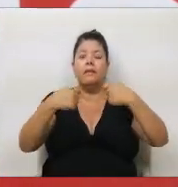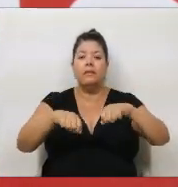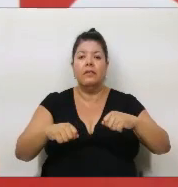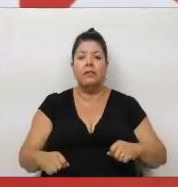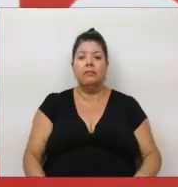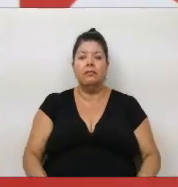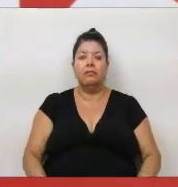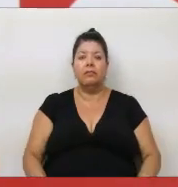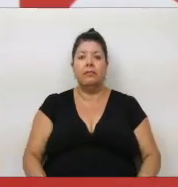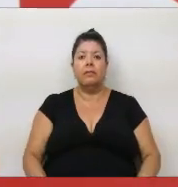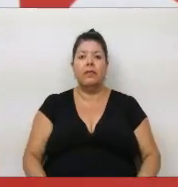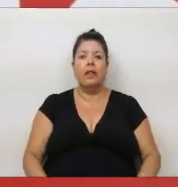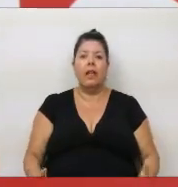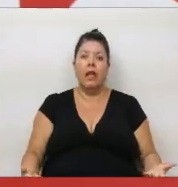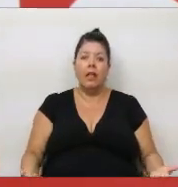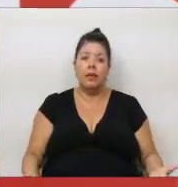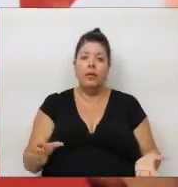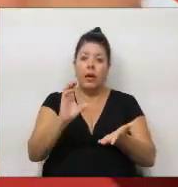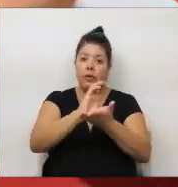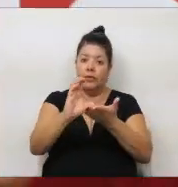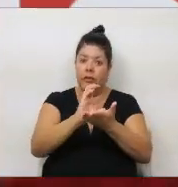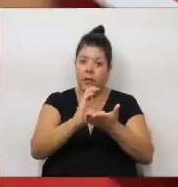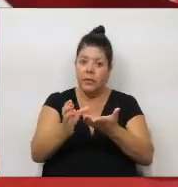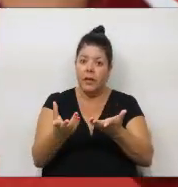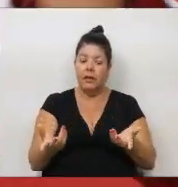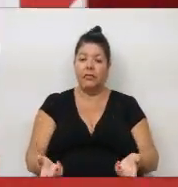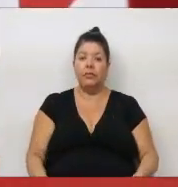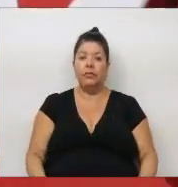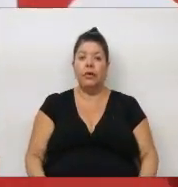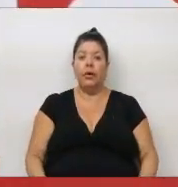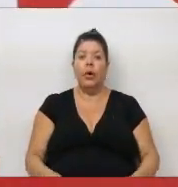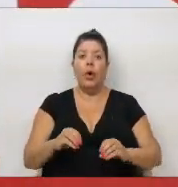É através dos investimentos, do recurso que será